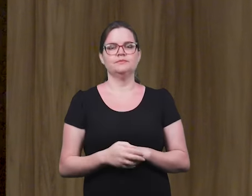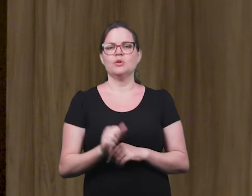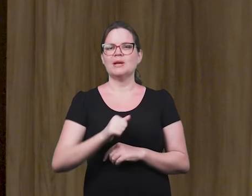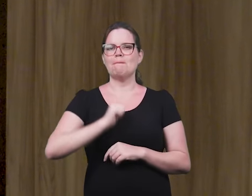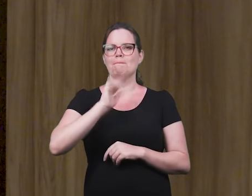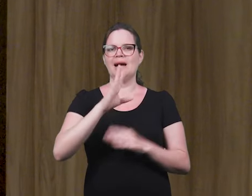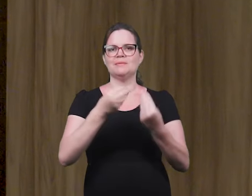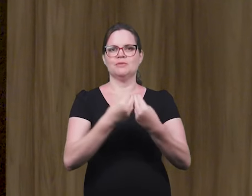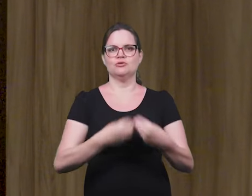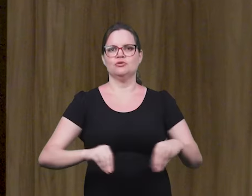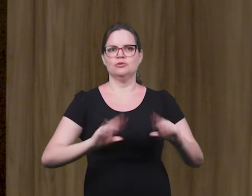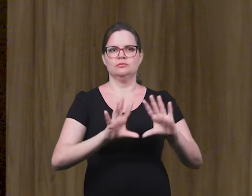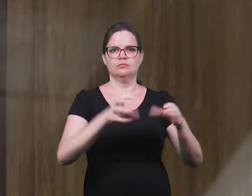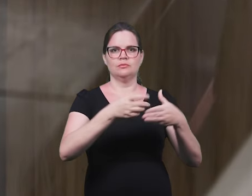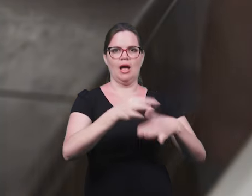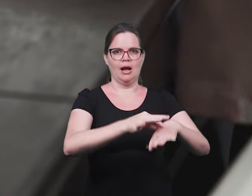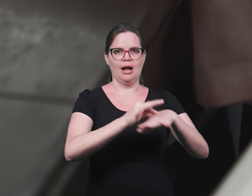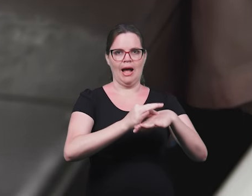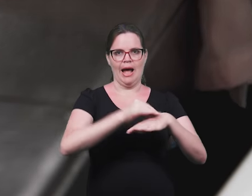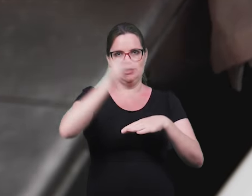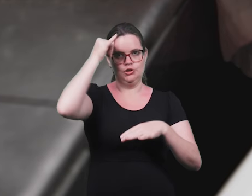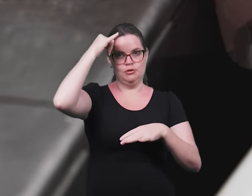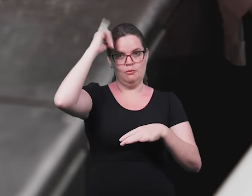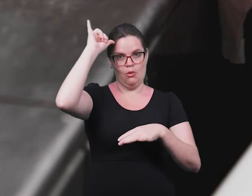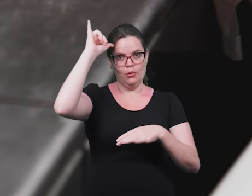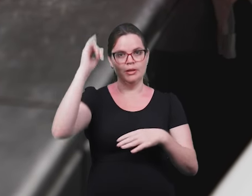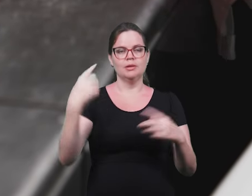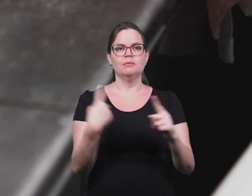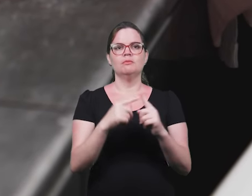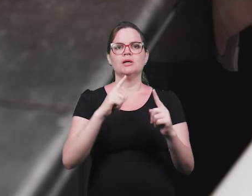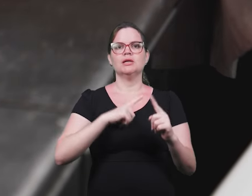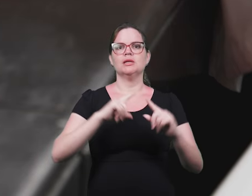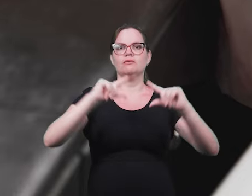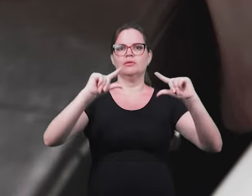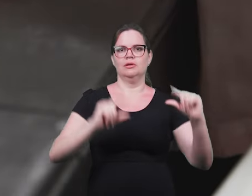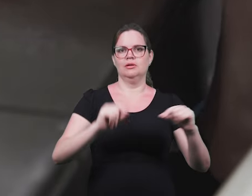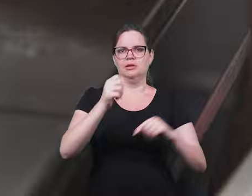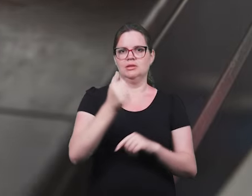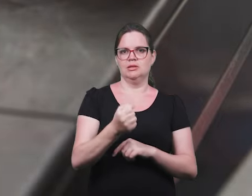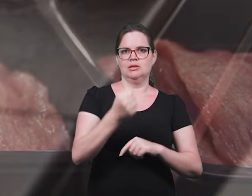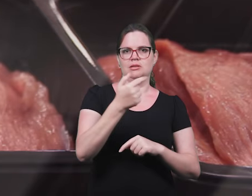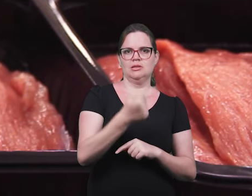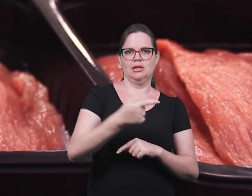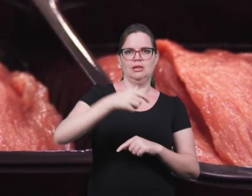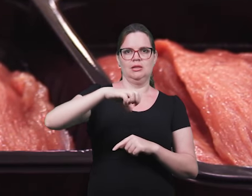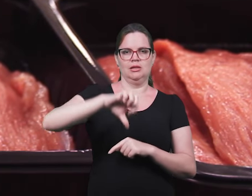mais afetados foram a carne bovina, com perdas de